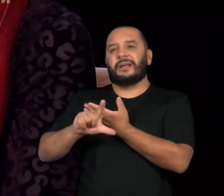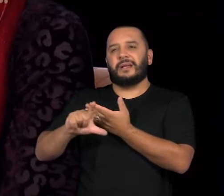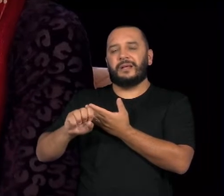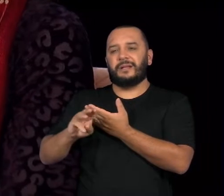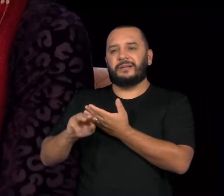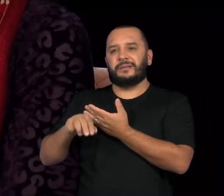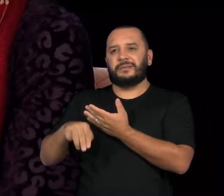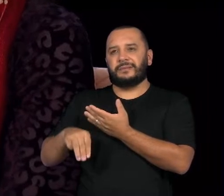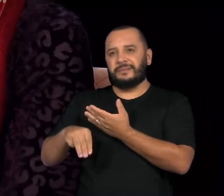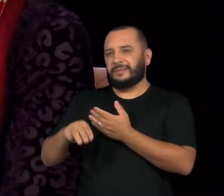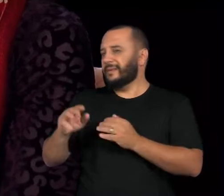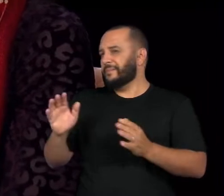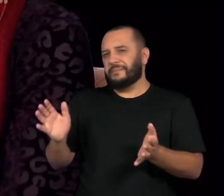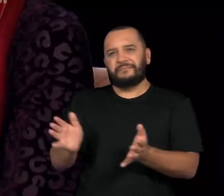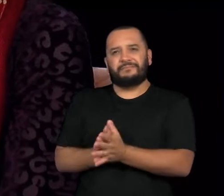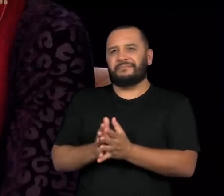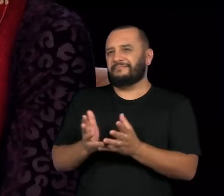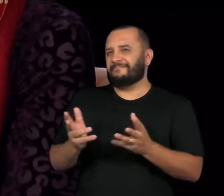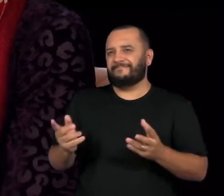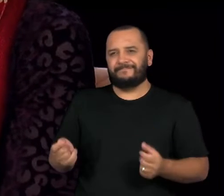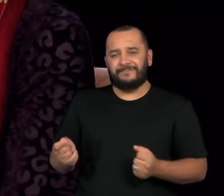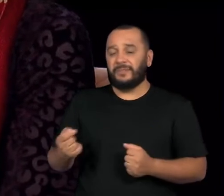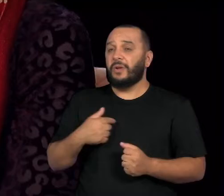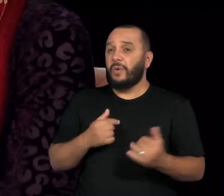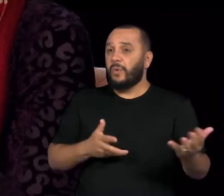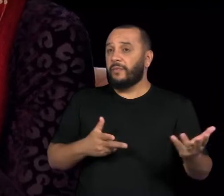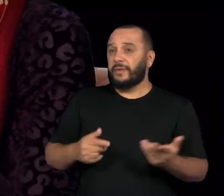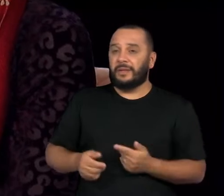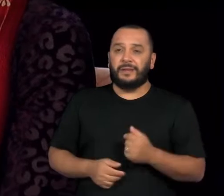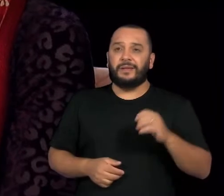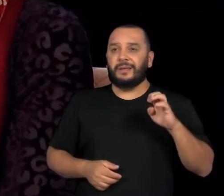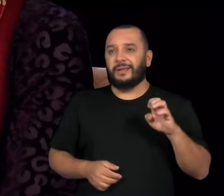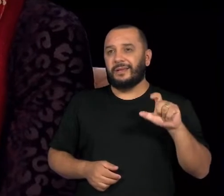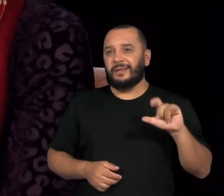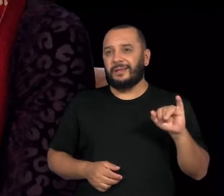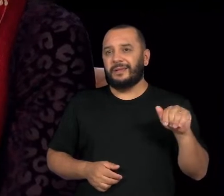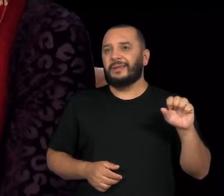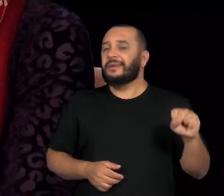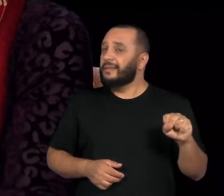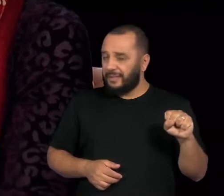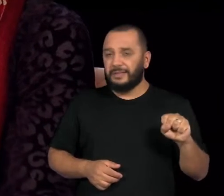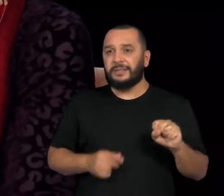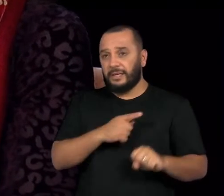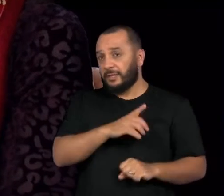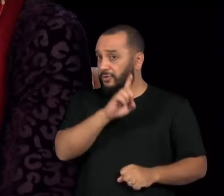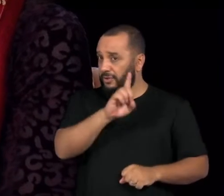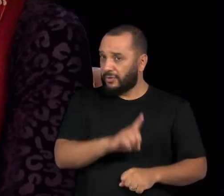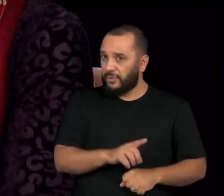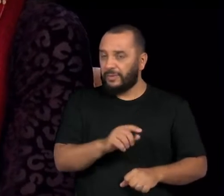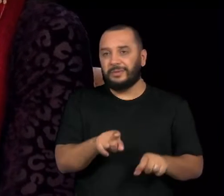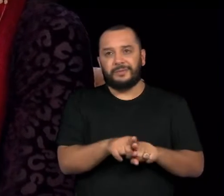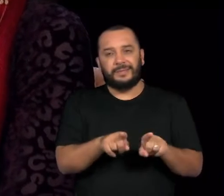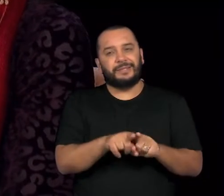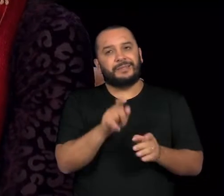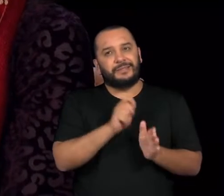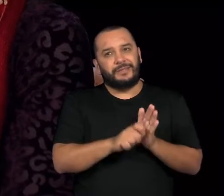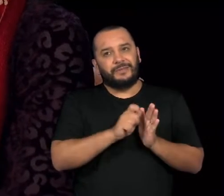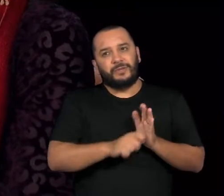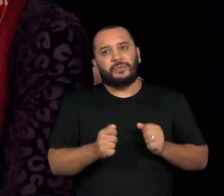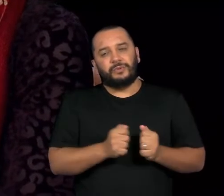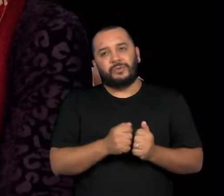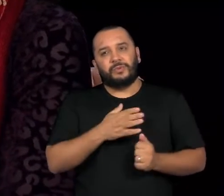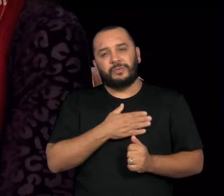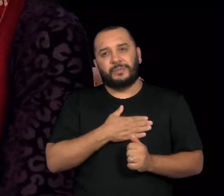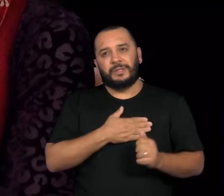Eu convidei o Elias para dirigir, e ele foi coautor do roteiro também, nós terminamos juntos. Eu